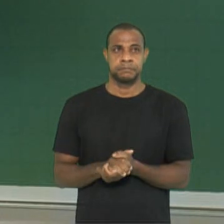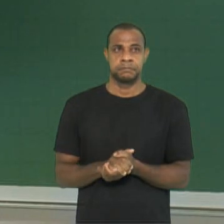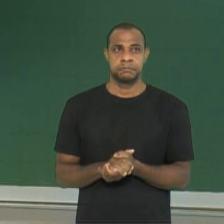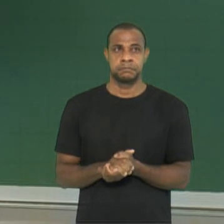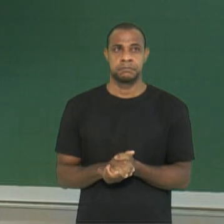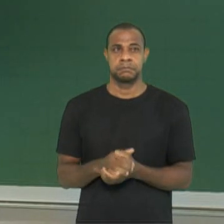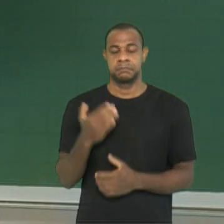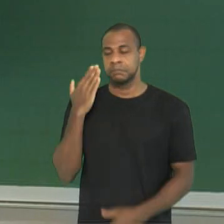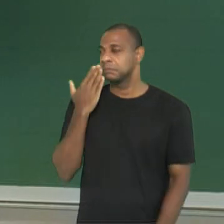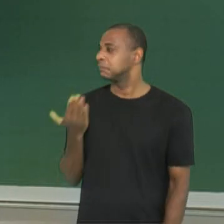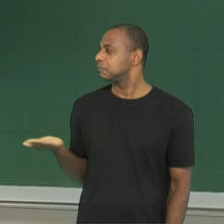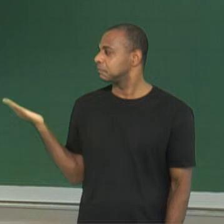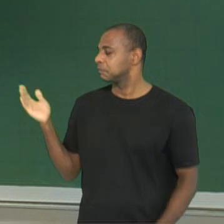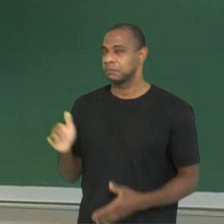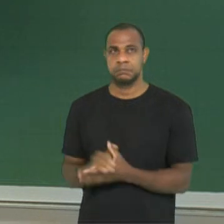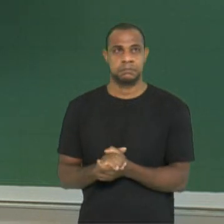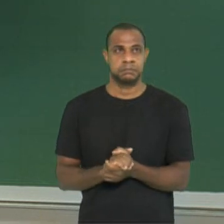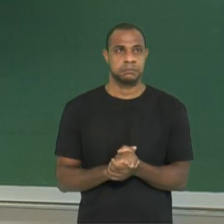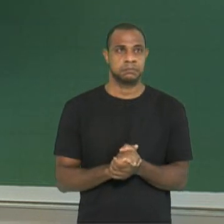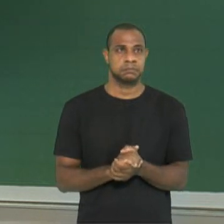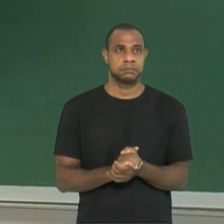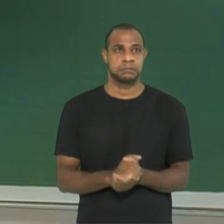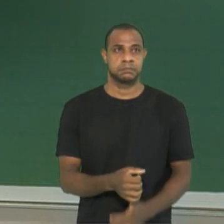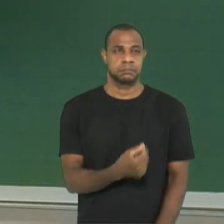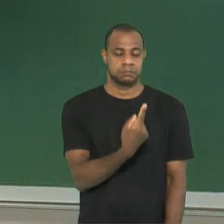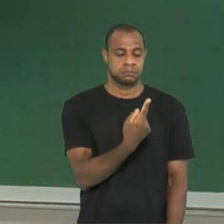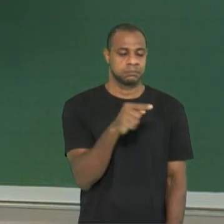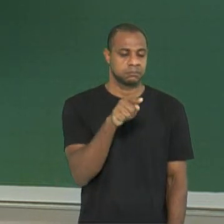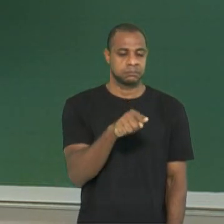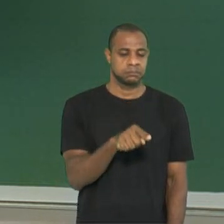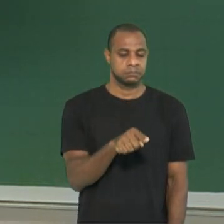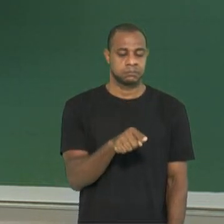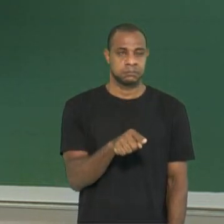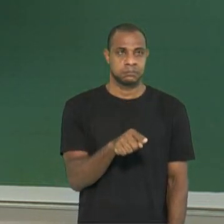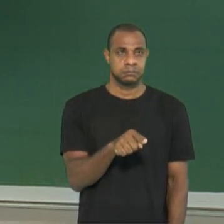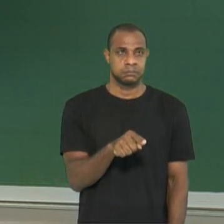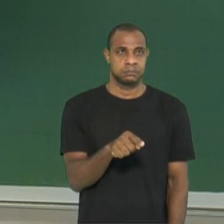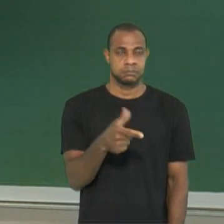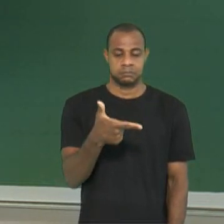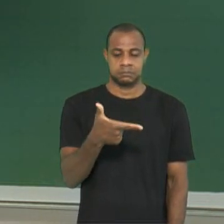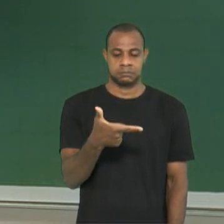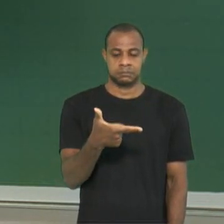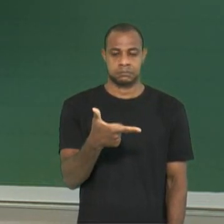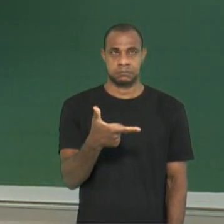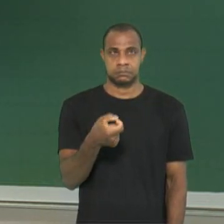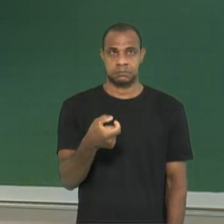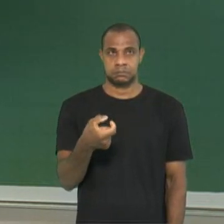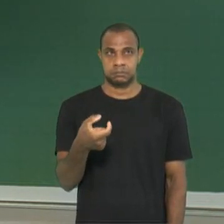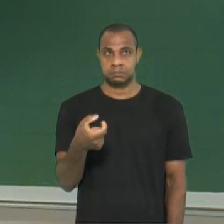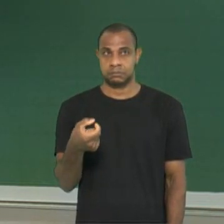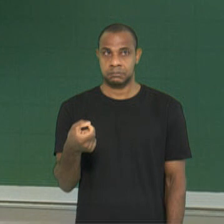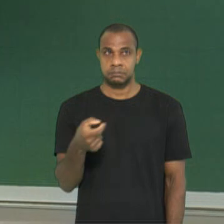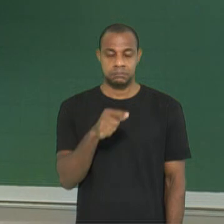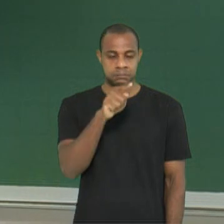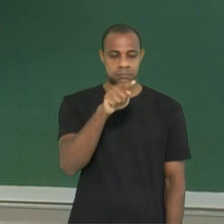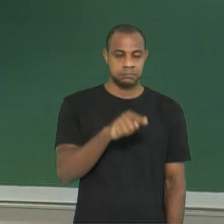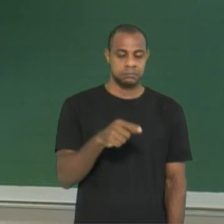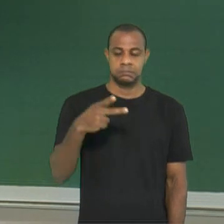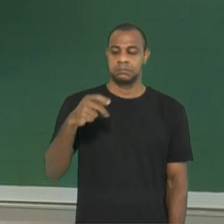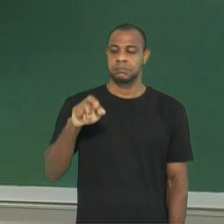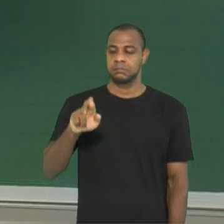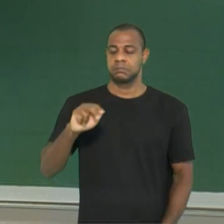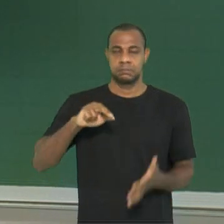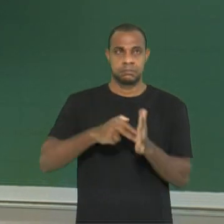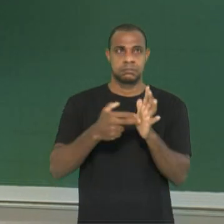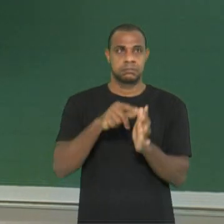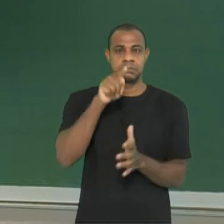uma escala dessas aqui, 1 para 200 mil, porque esses 2 pontos significam para, a forma correta de leitura